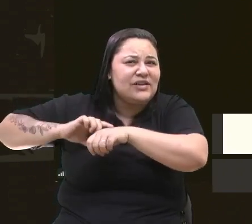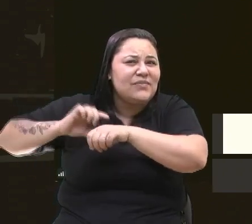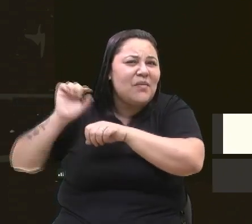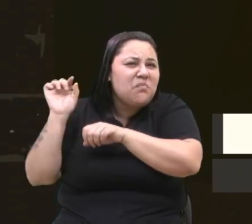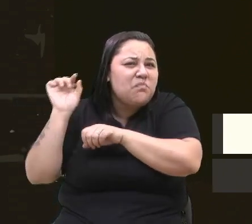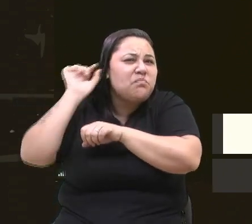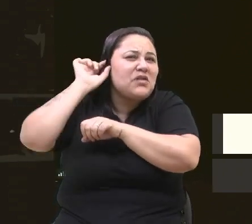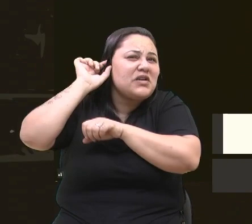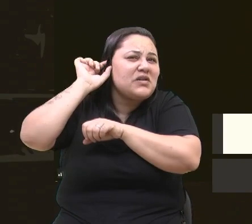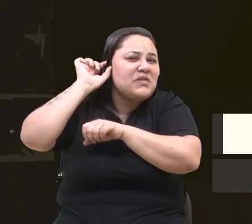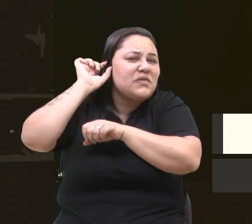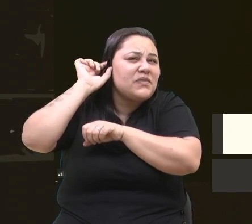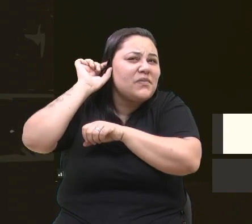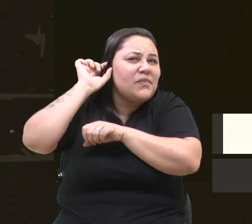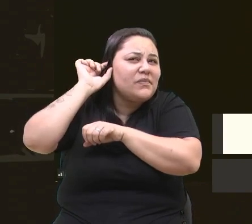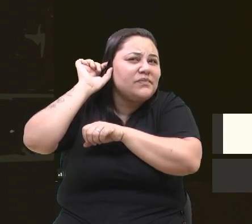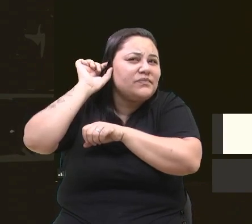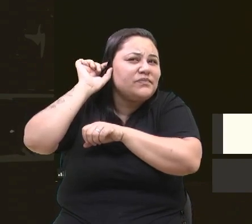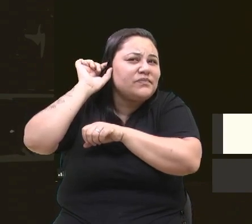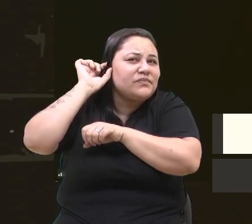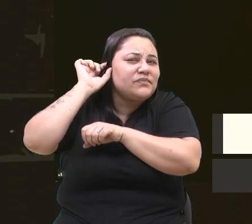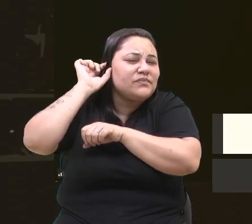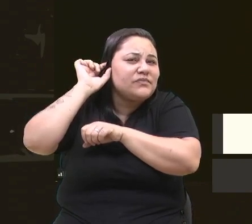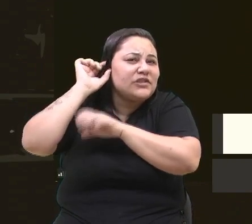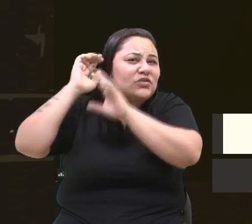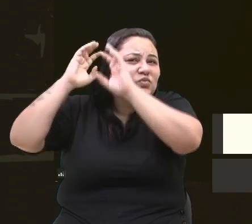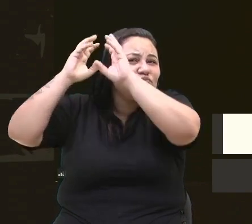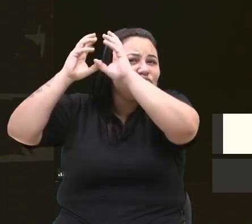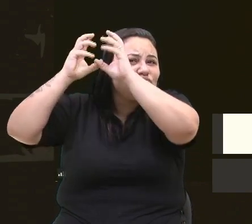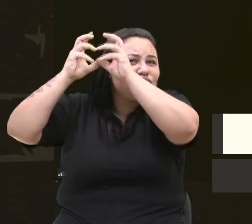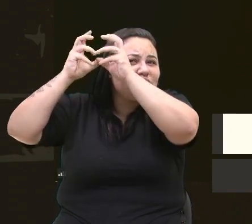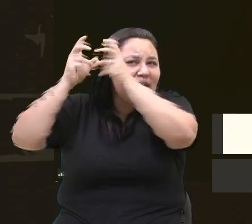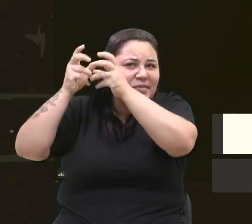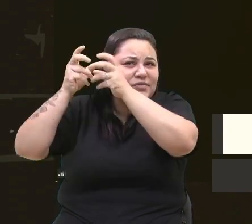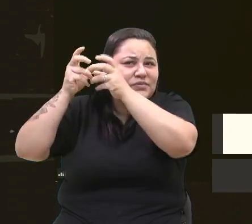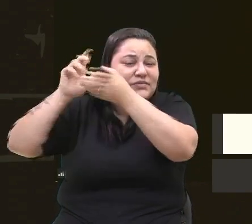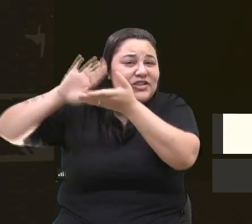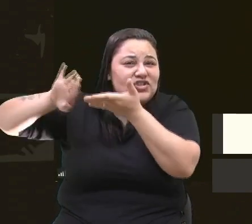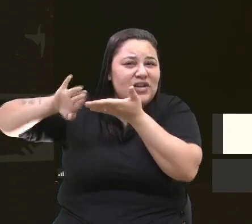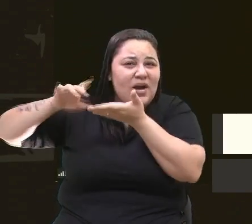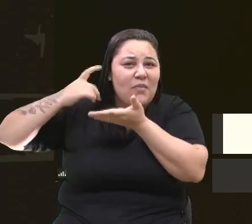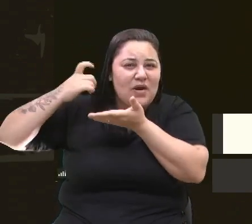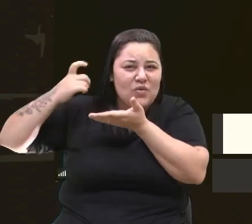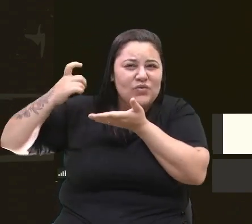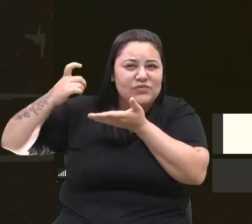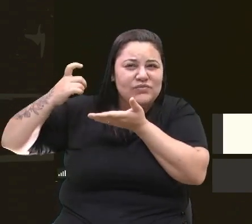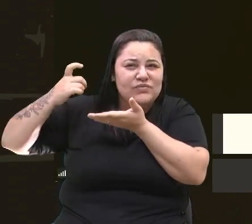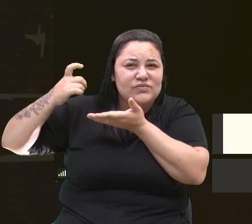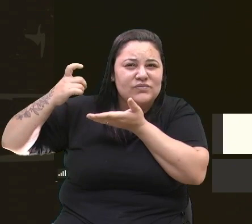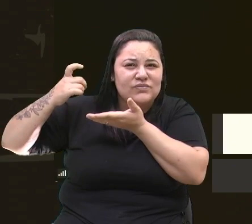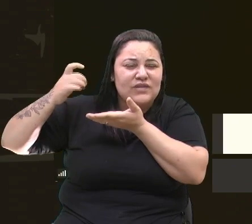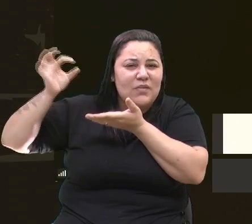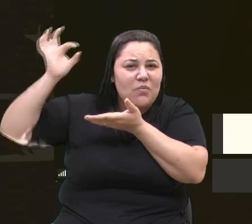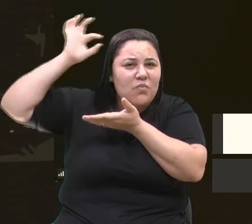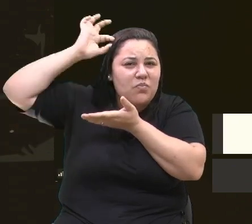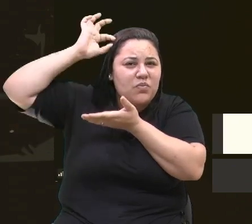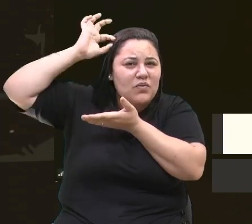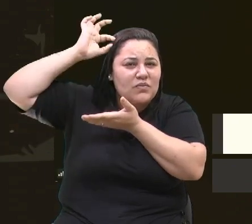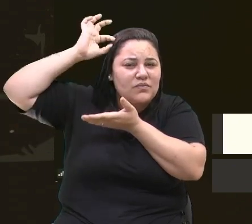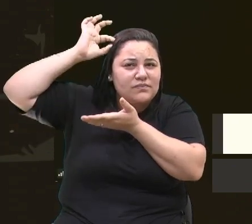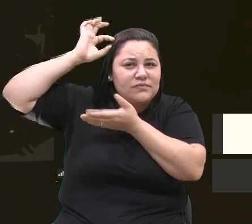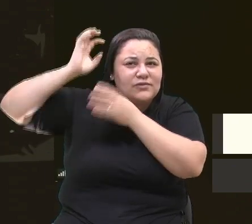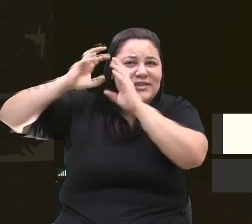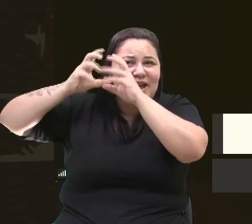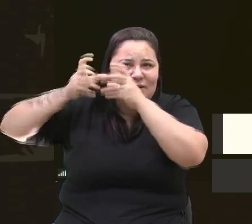dentro do cérebro, se eu não me engano, no labirinto, ou enfim,